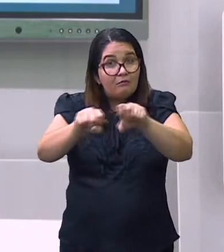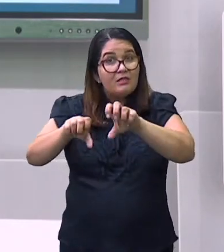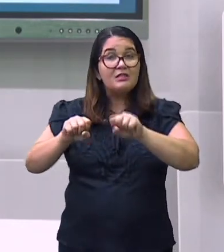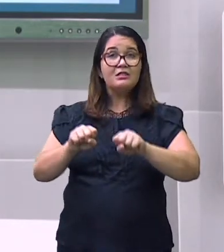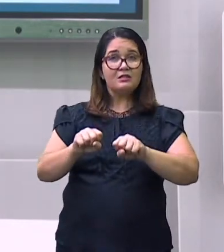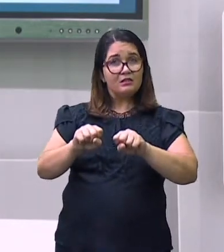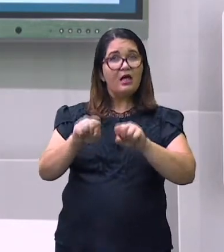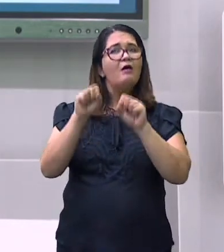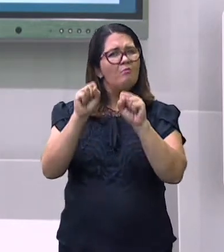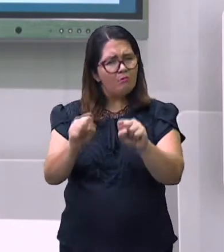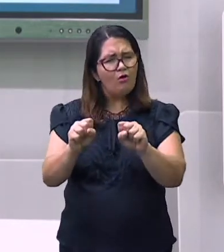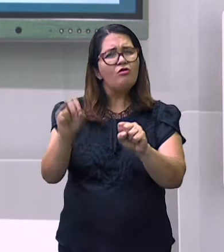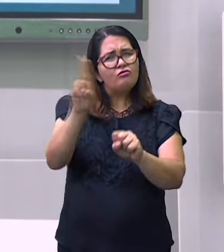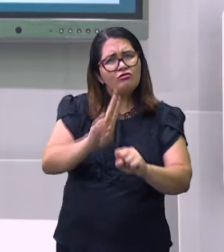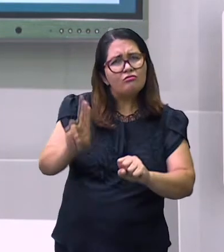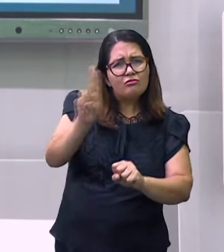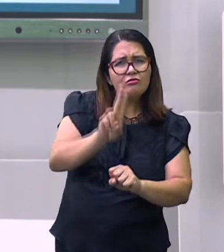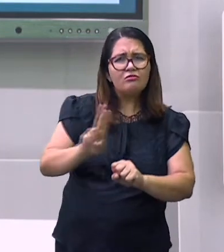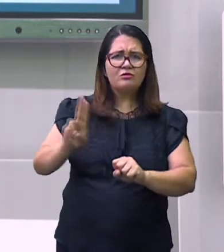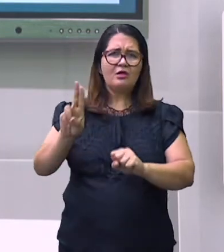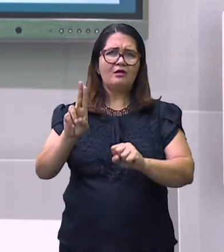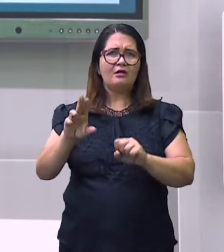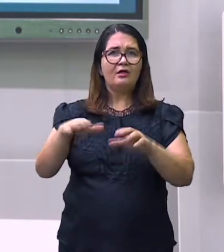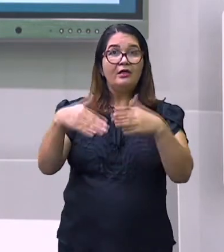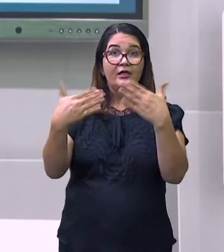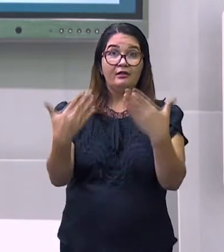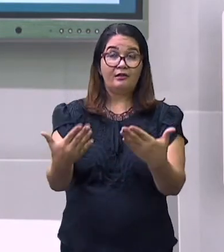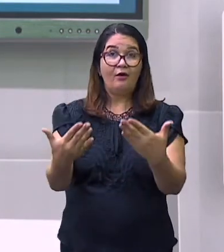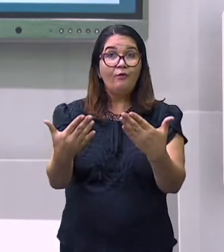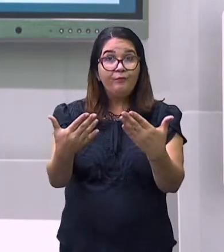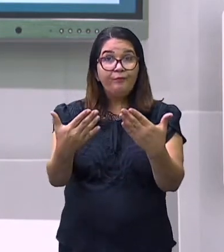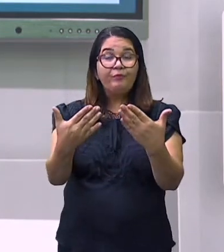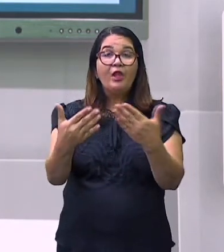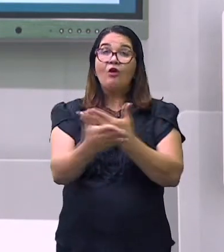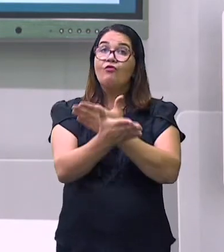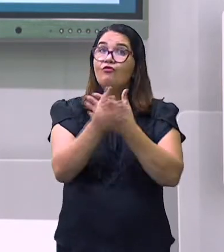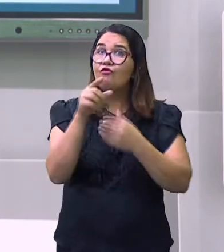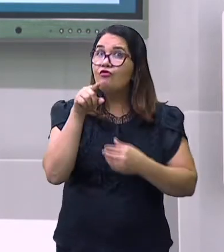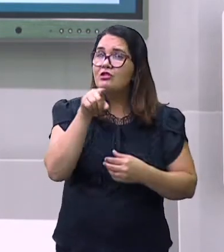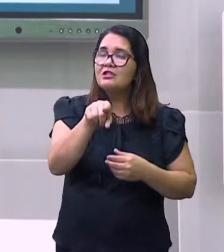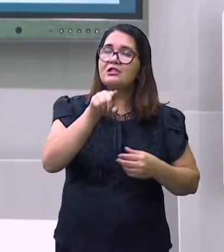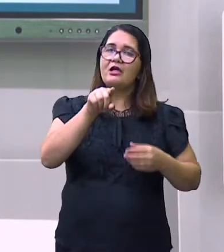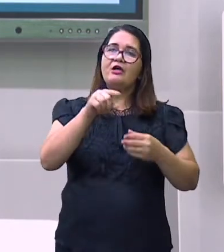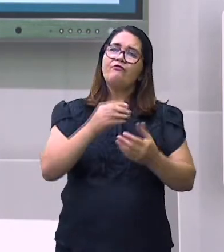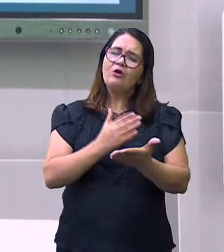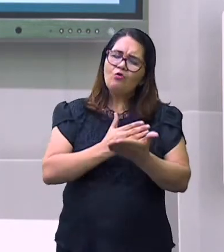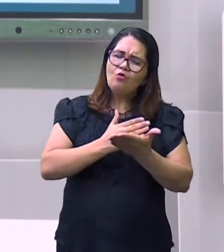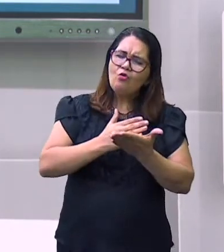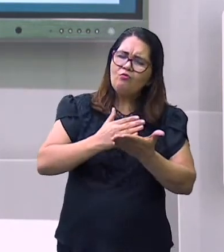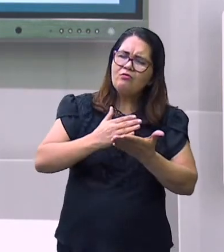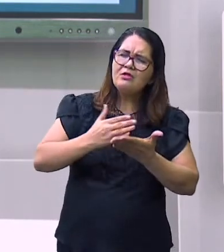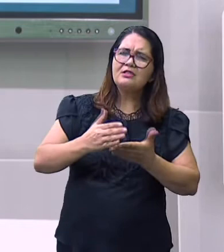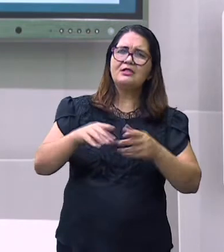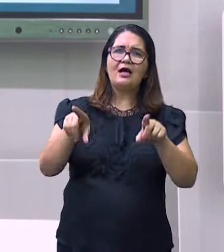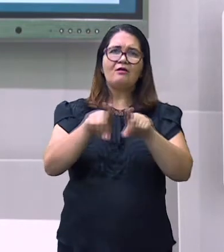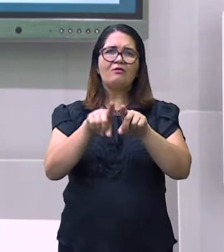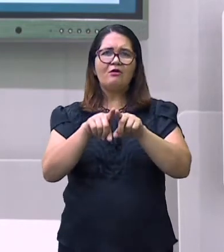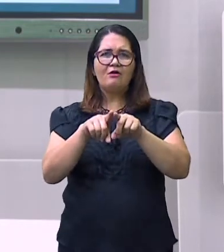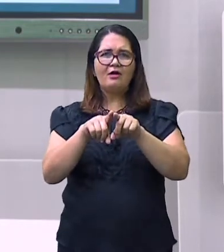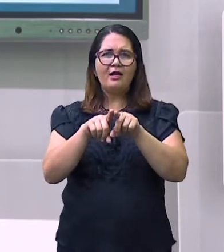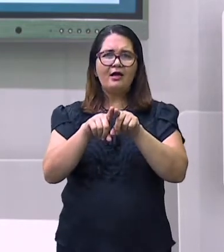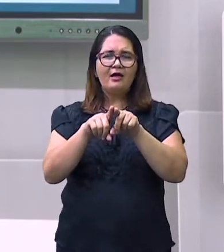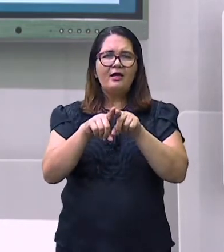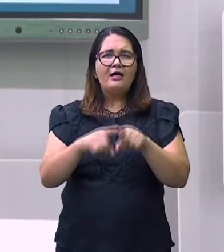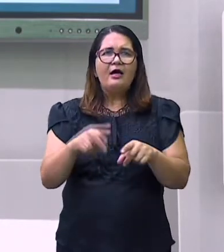vai estar fazendo toda essa moldagem, né? Do que seria isso aí para você. A cor é o que menos